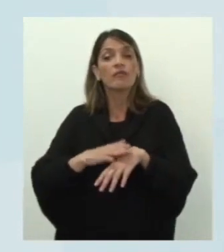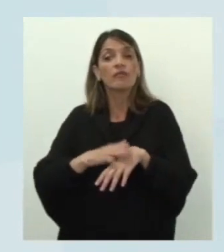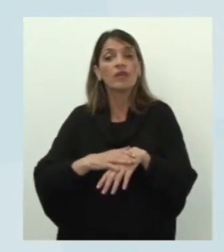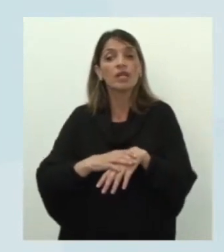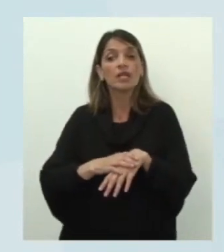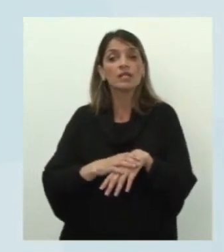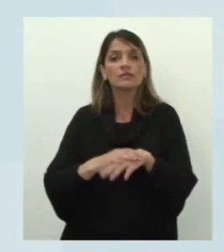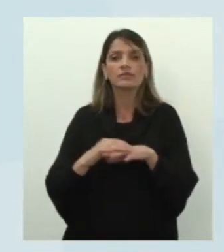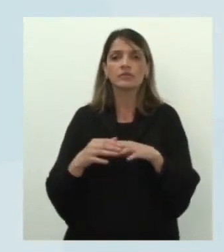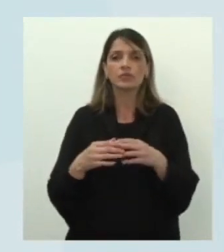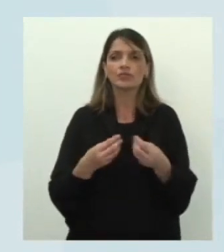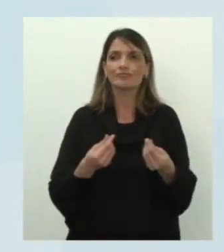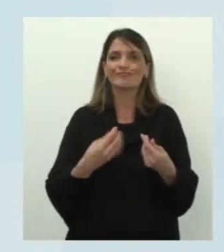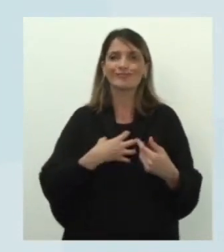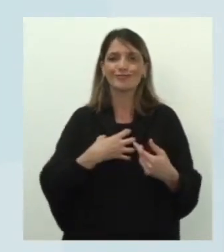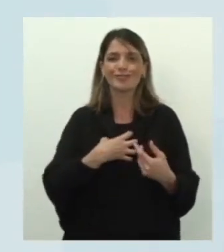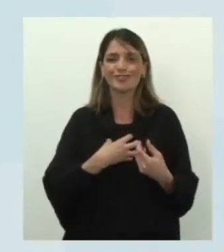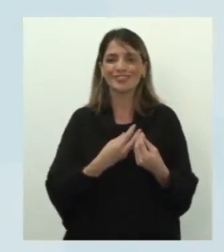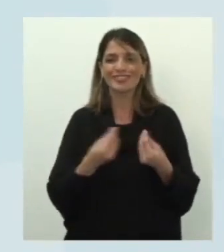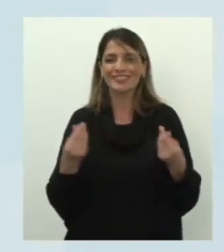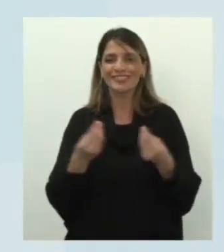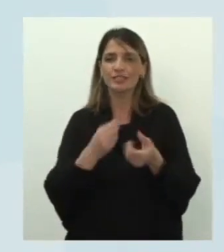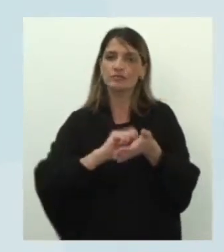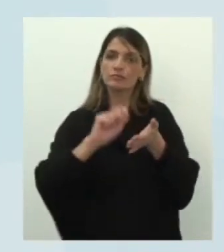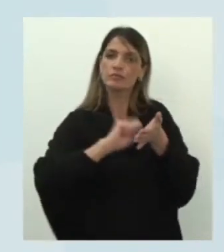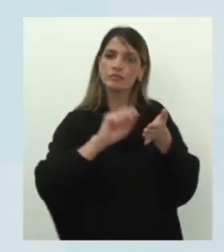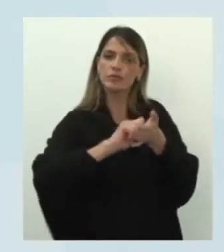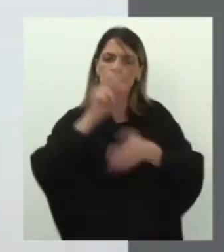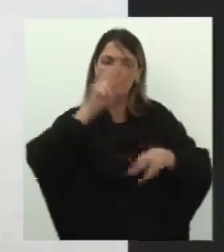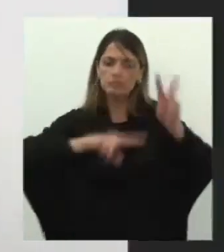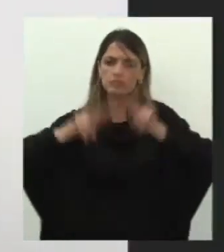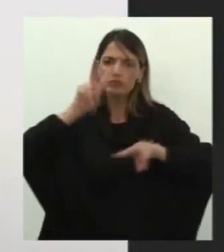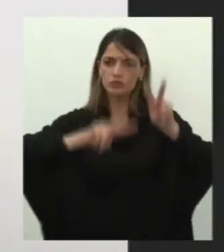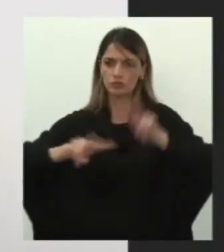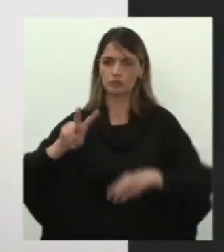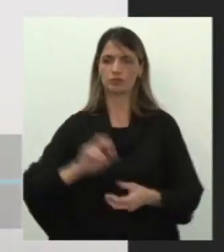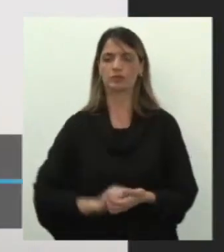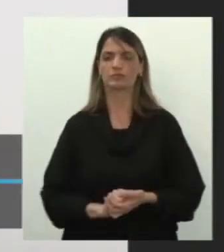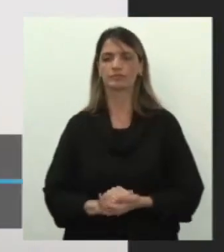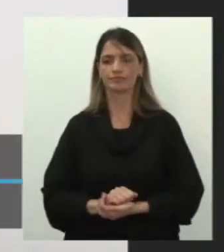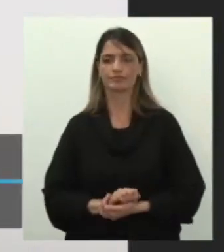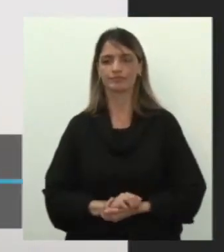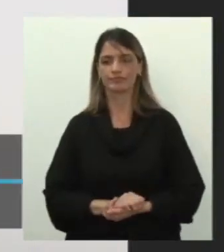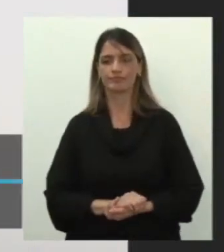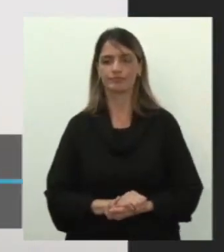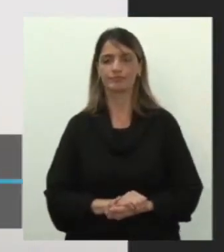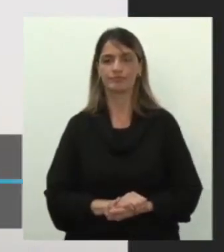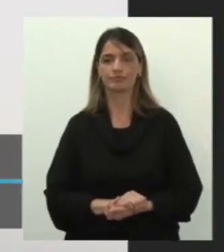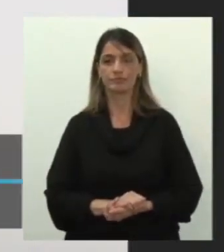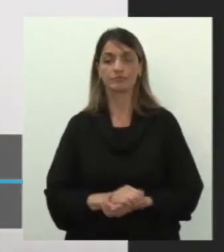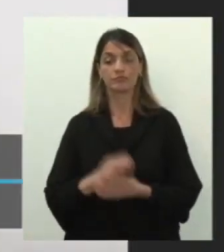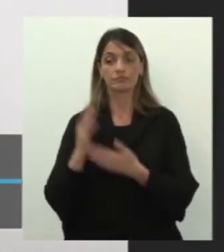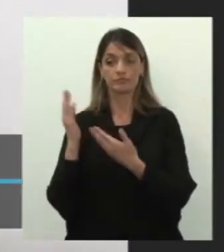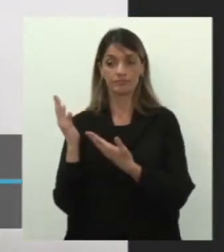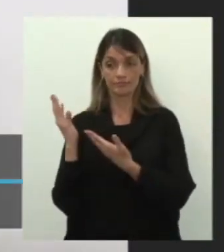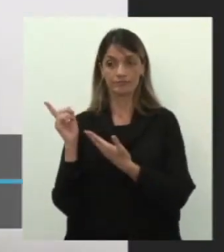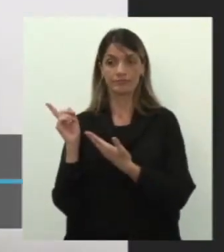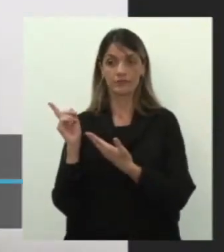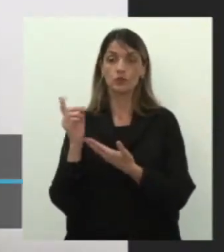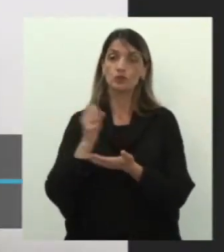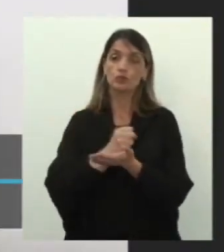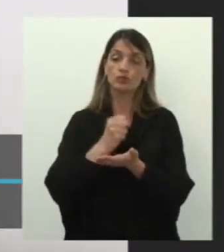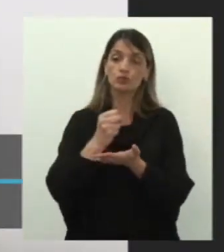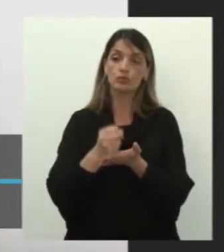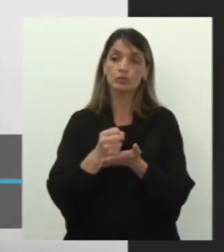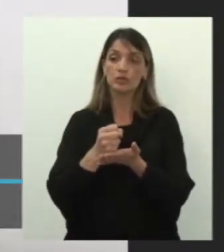recursos expressivos, gráficos, visuais. Essa habilidade, ela está no